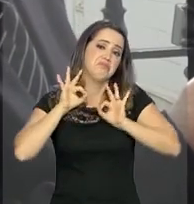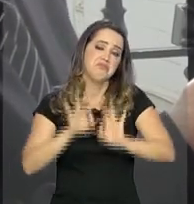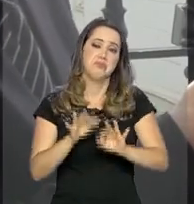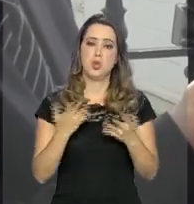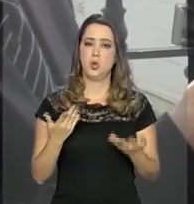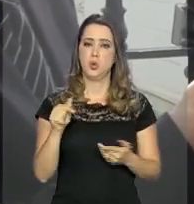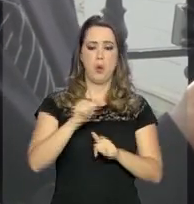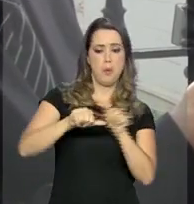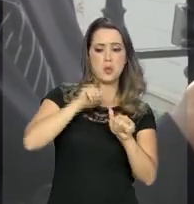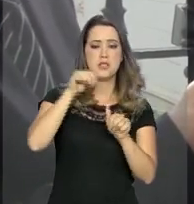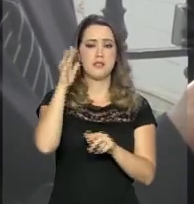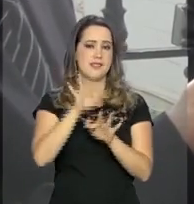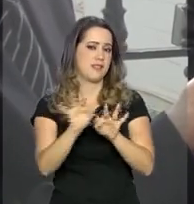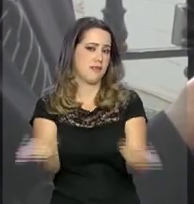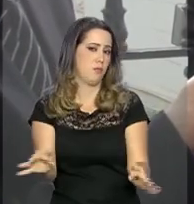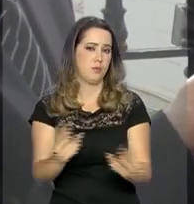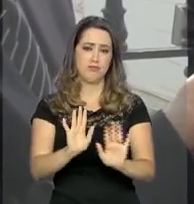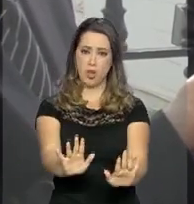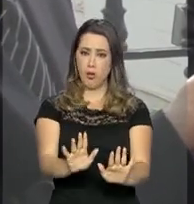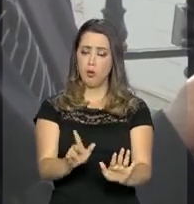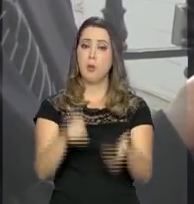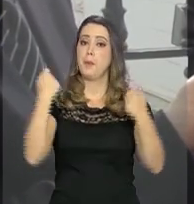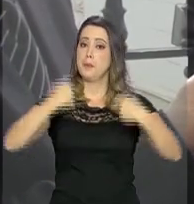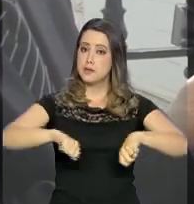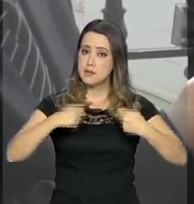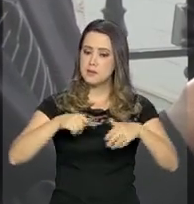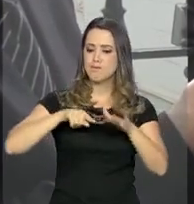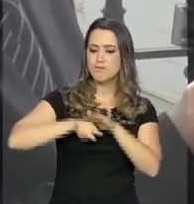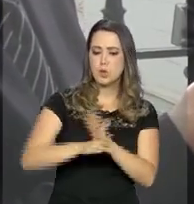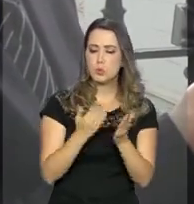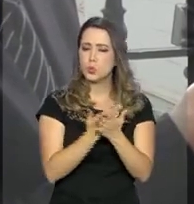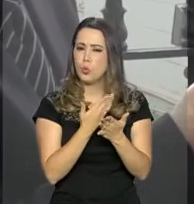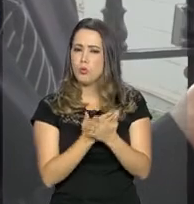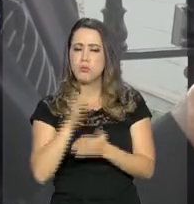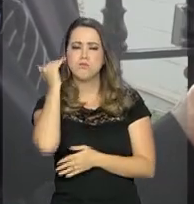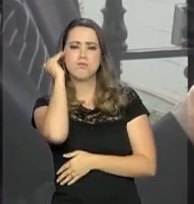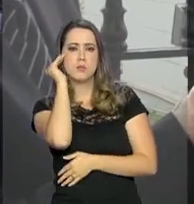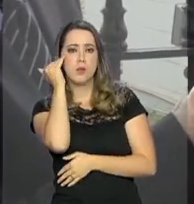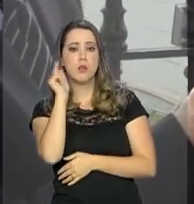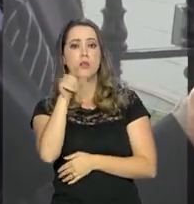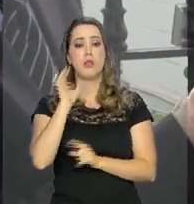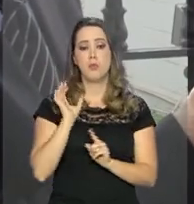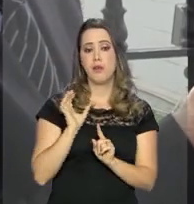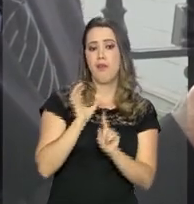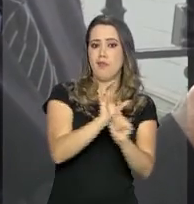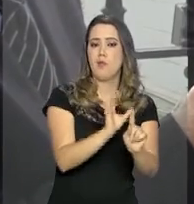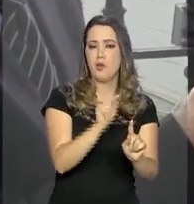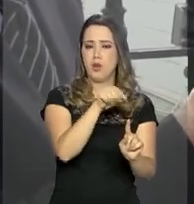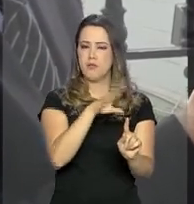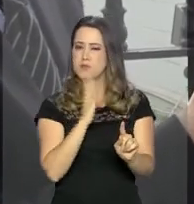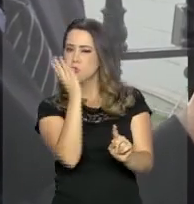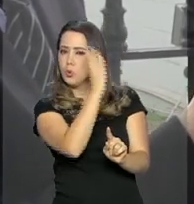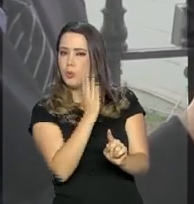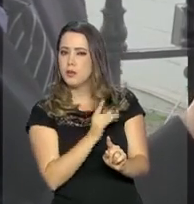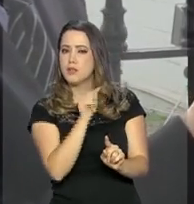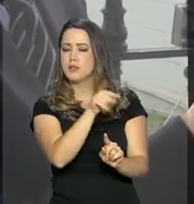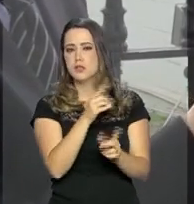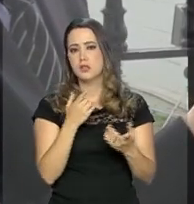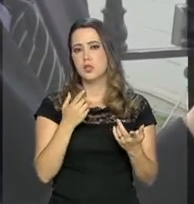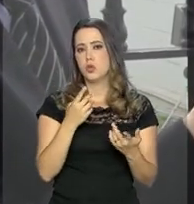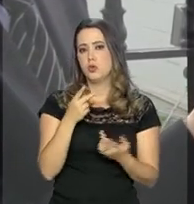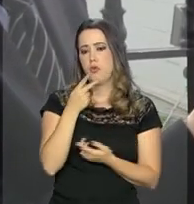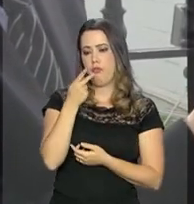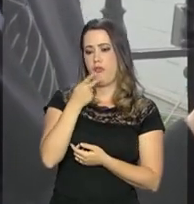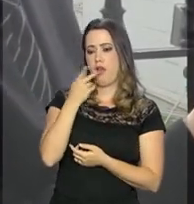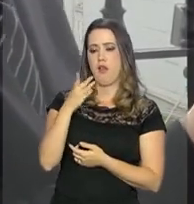mudança trivial, não é uma mudança simples e, portanto, o impacto dessa mudança também não é, você não pode